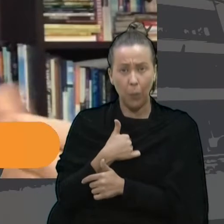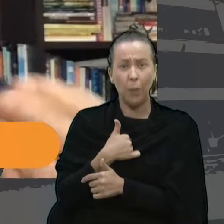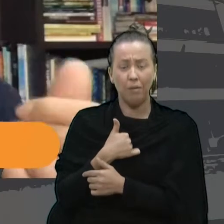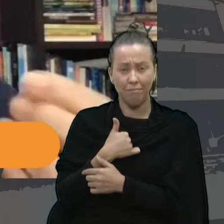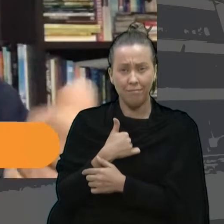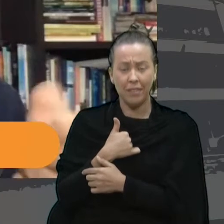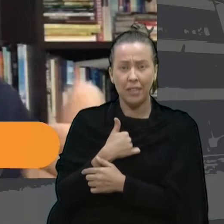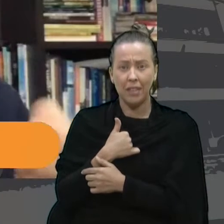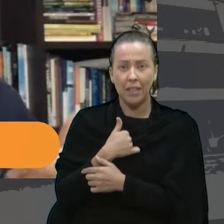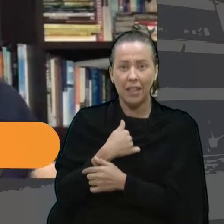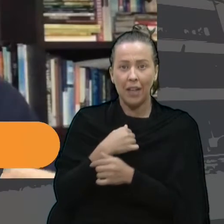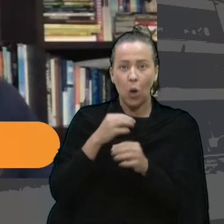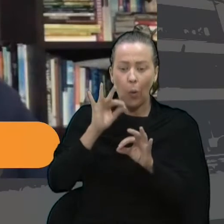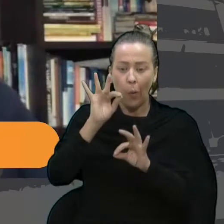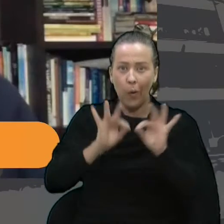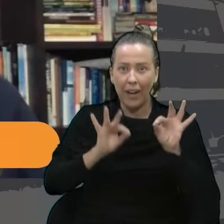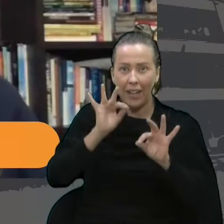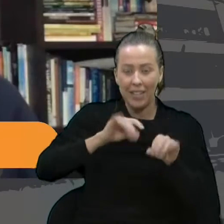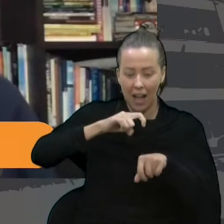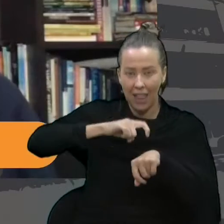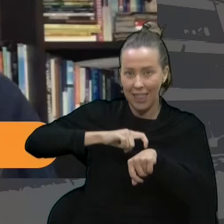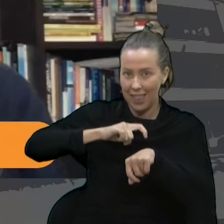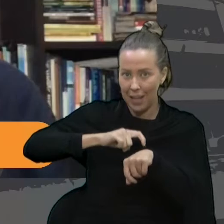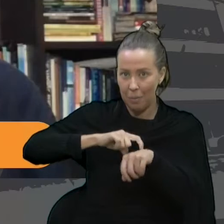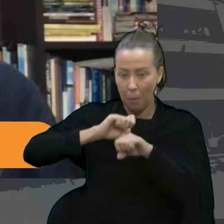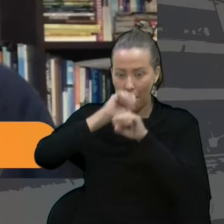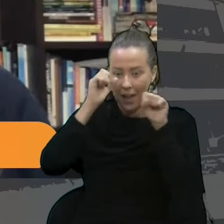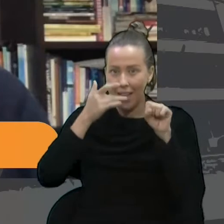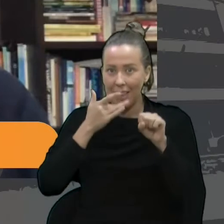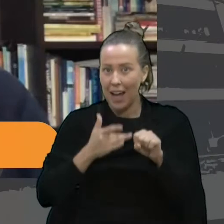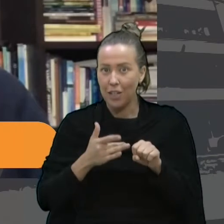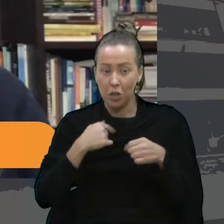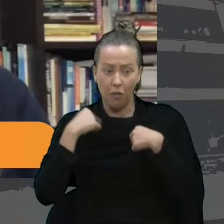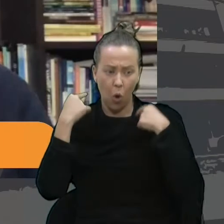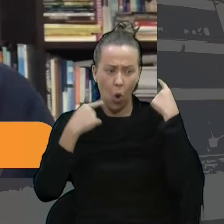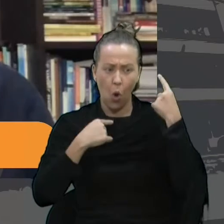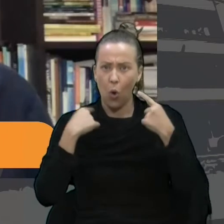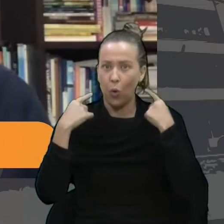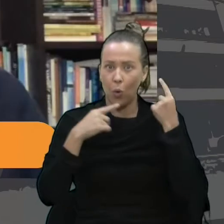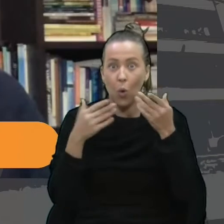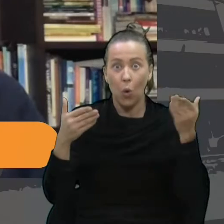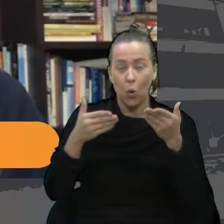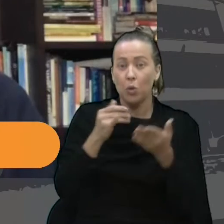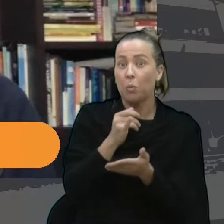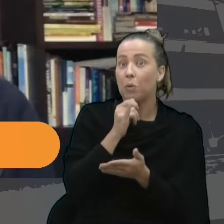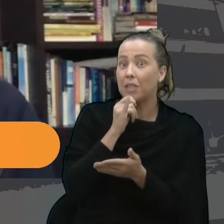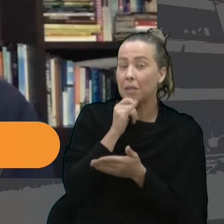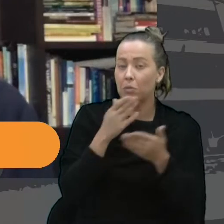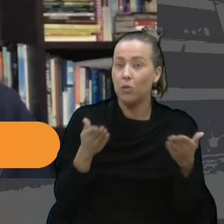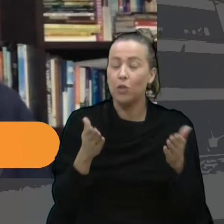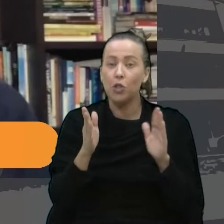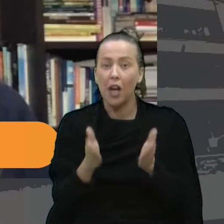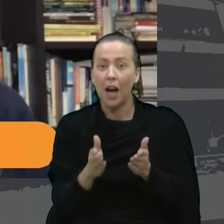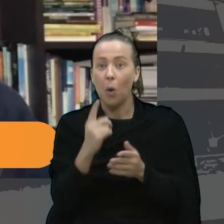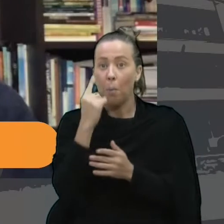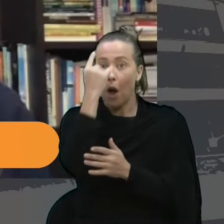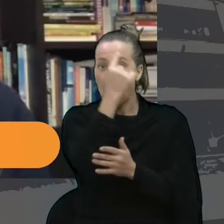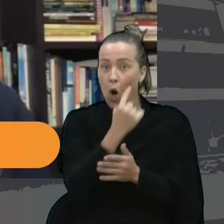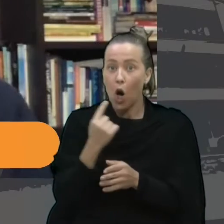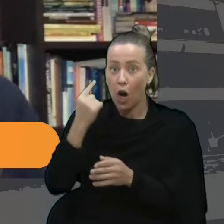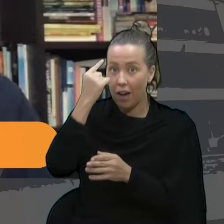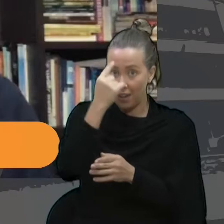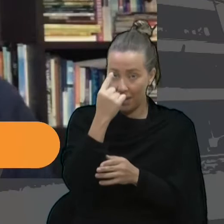não fatiar direito o meu tempo, eu fico doido, né? Então, hoje, por exemplo, eu já tirei 1 hora